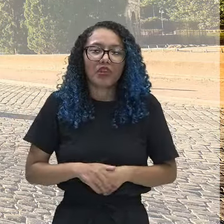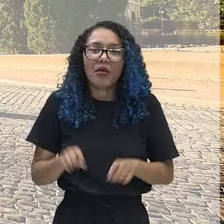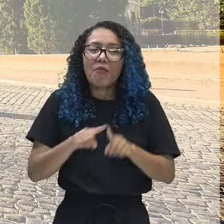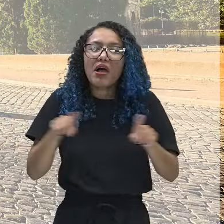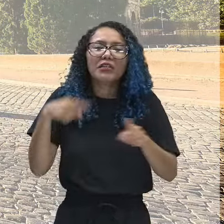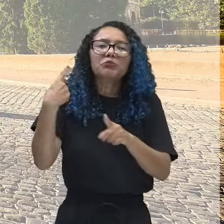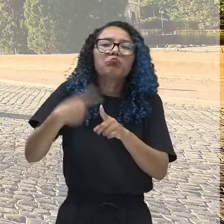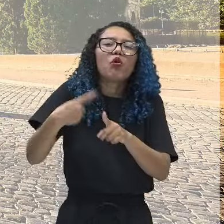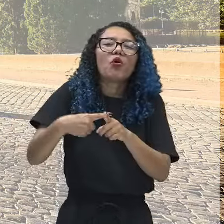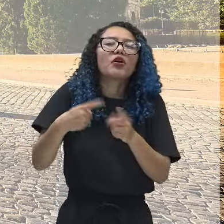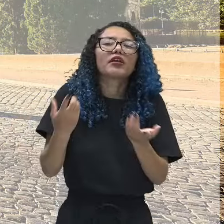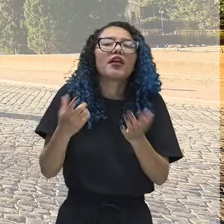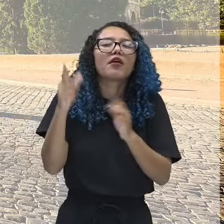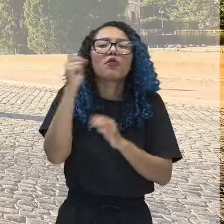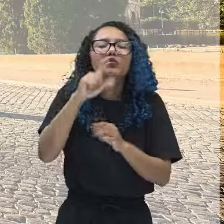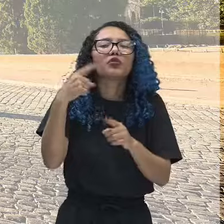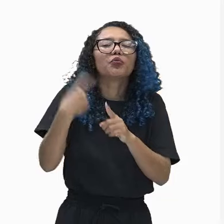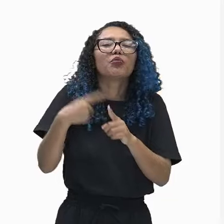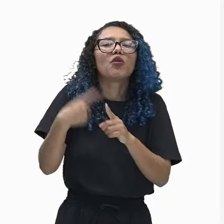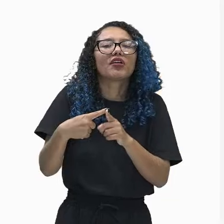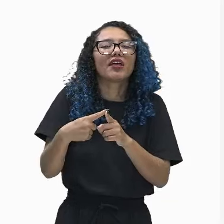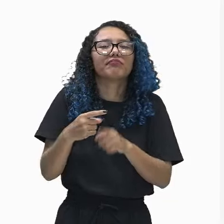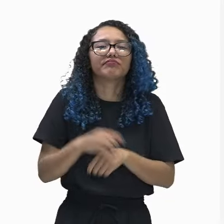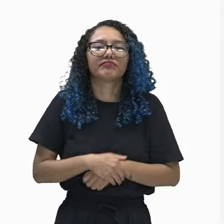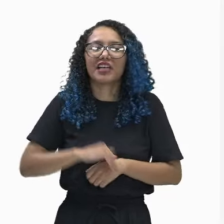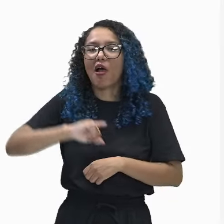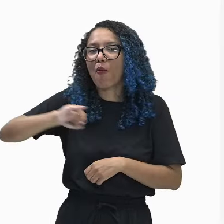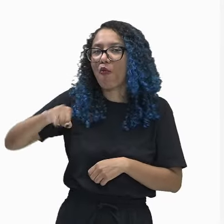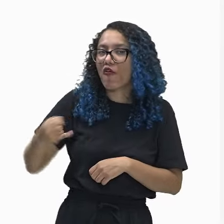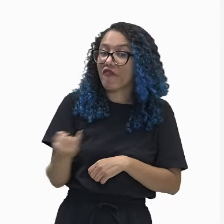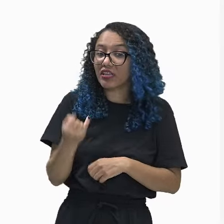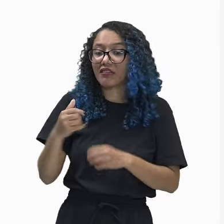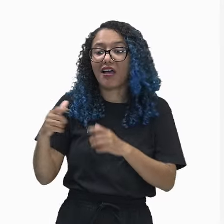exploração das províncias. Vamos ao texto. Vamos lá, gente.